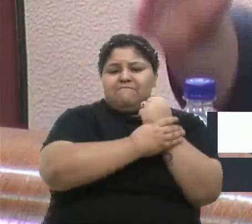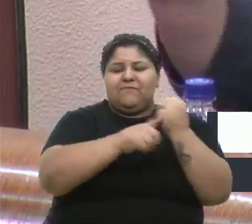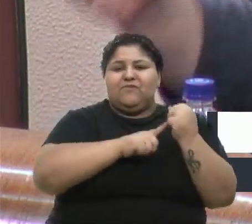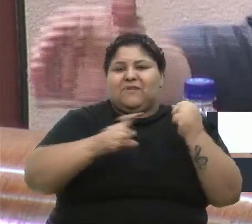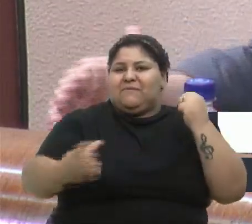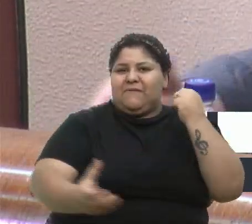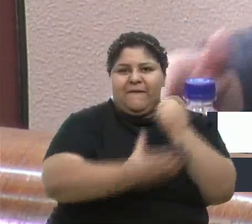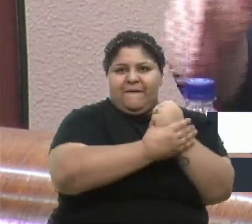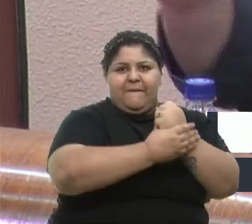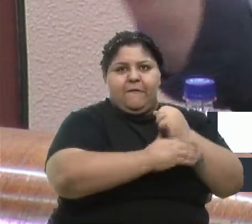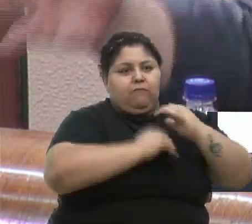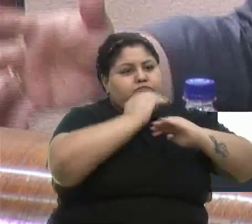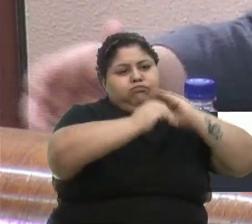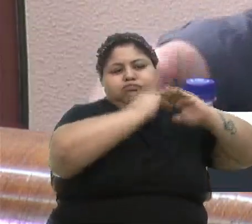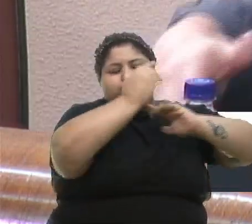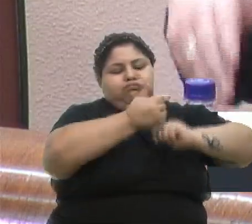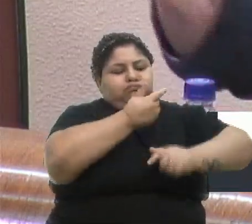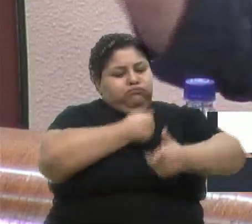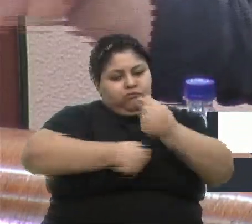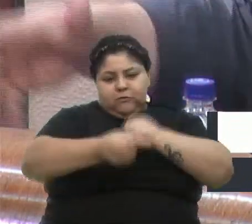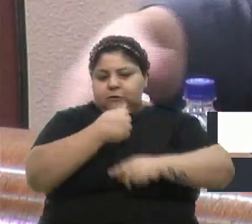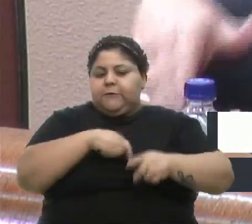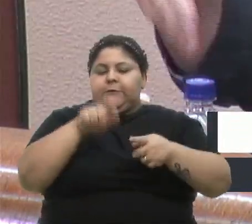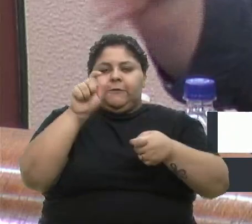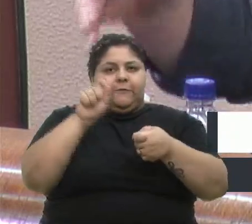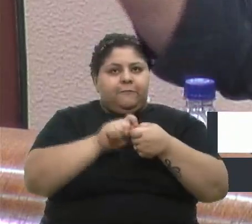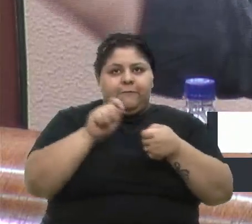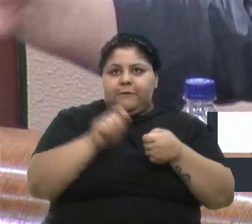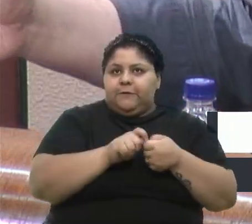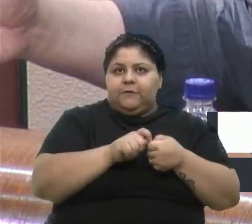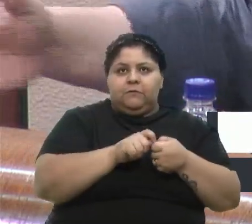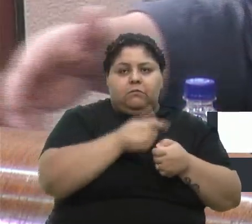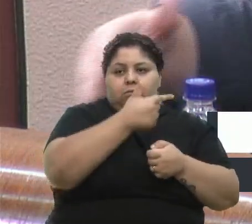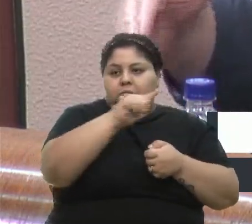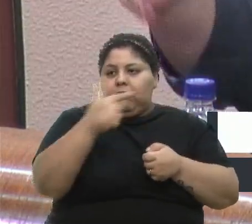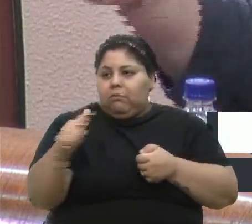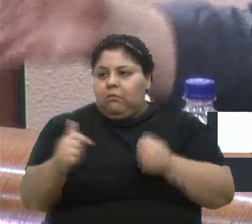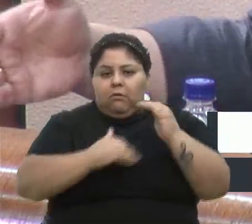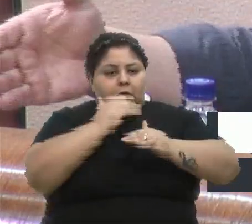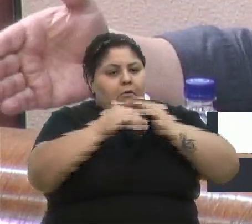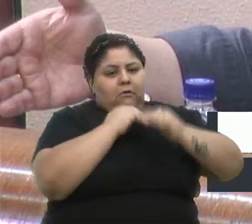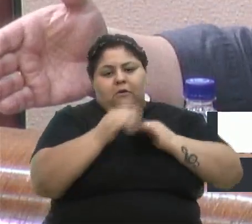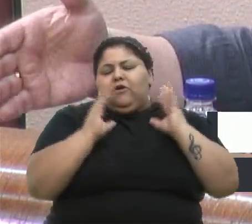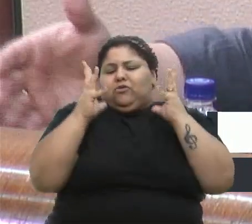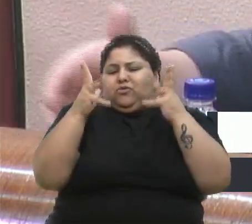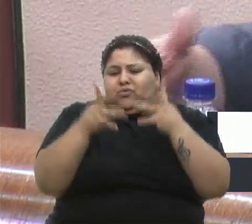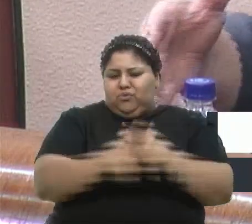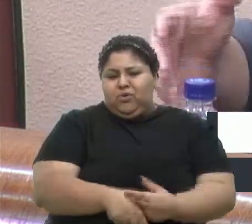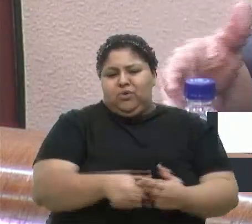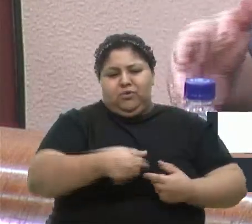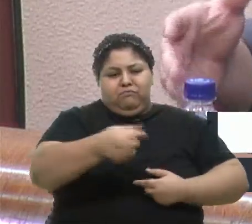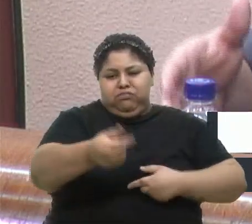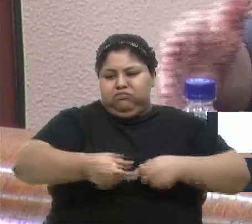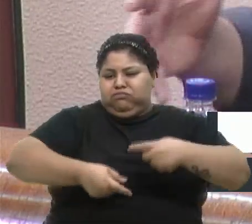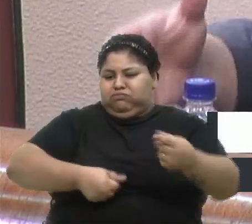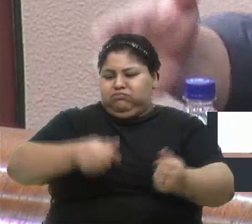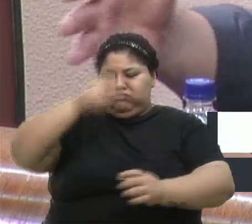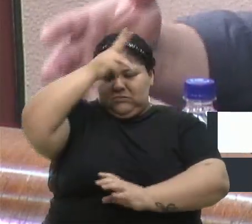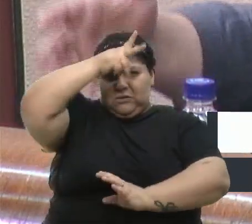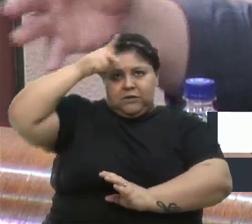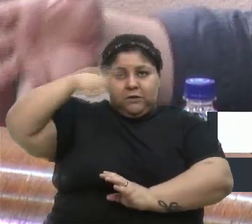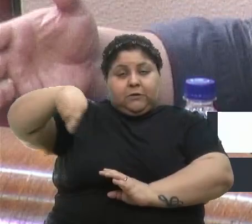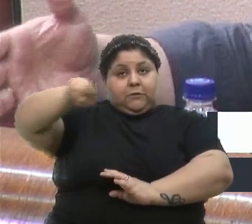de construir, administrar, fazer, reformar, tudo isso é muito gasto para o município. E nós temos que entender que a